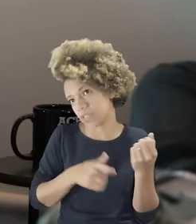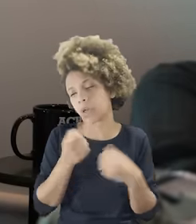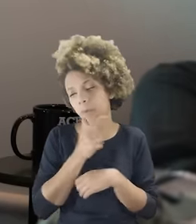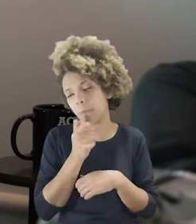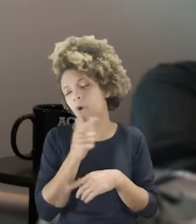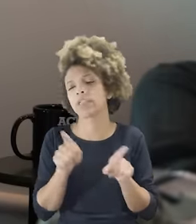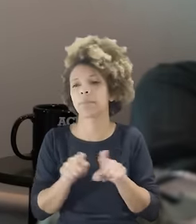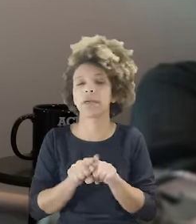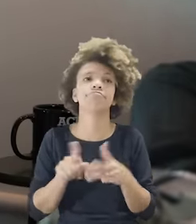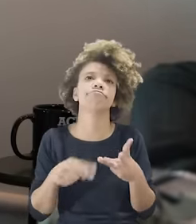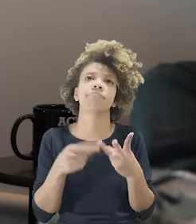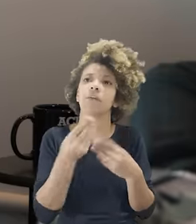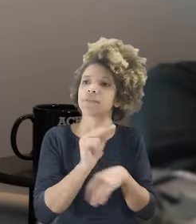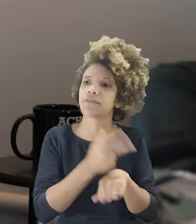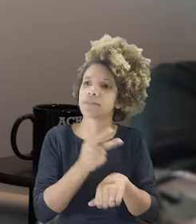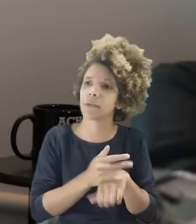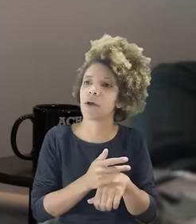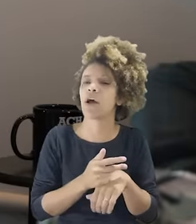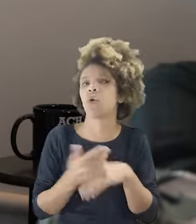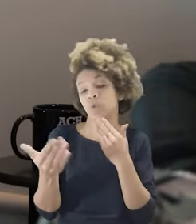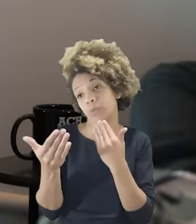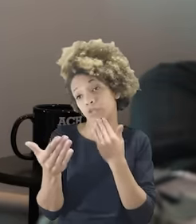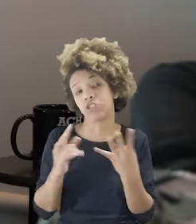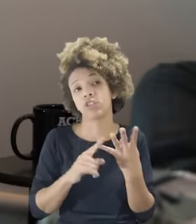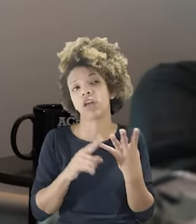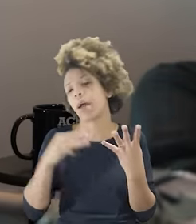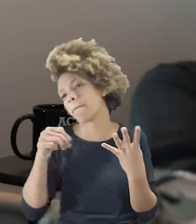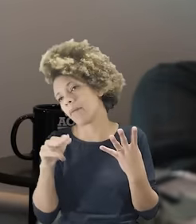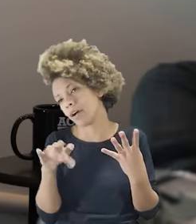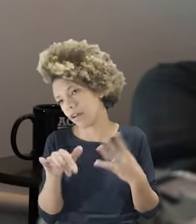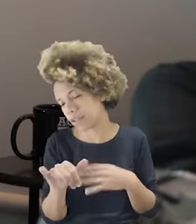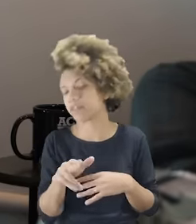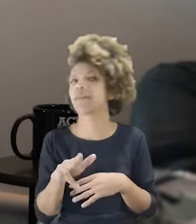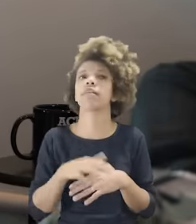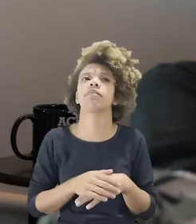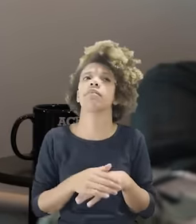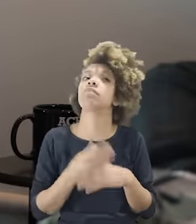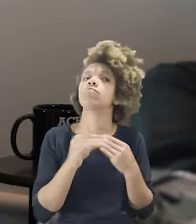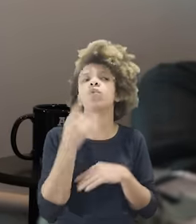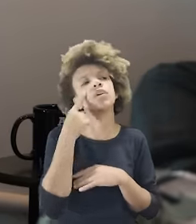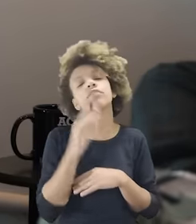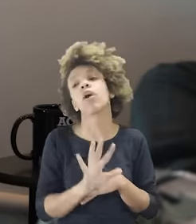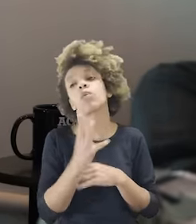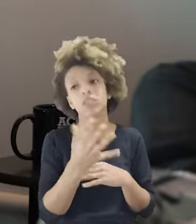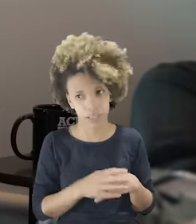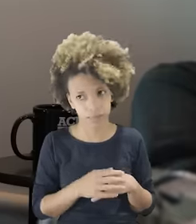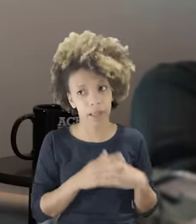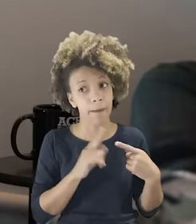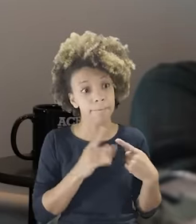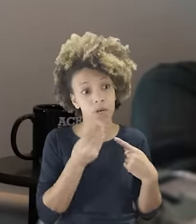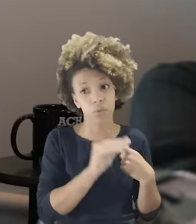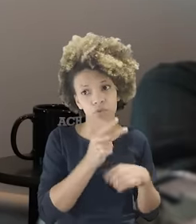faço bastante música com humor também aí um dia eu postava um do mendigo Outro dia eu postava a Marlene e disse assim eu vou ficar indo até ver o que que vai acontecer aqui